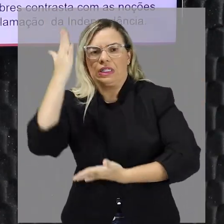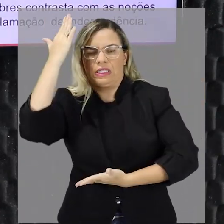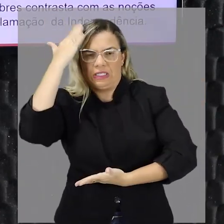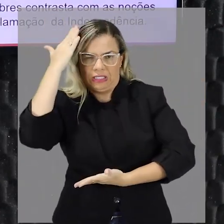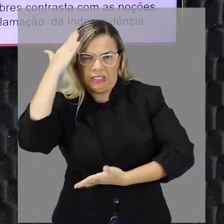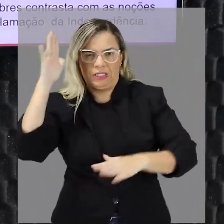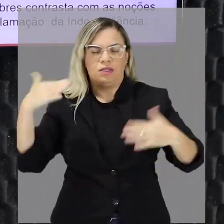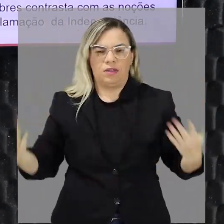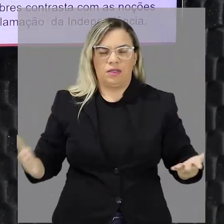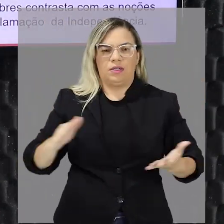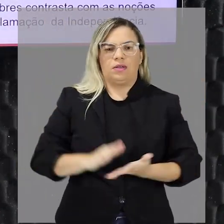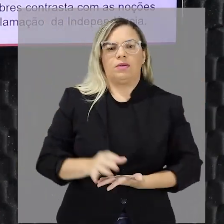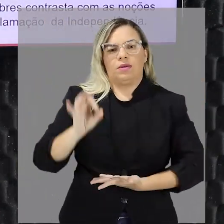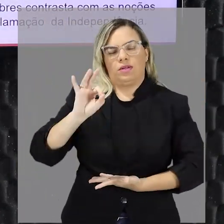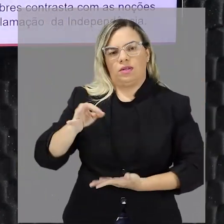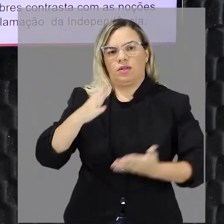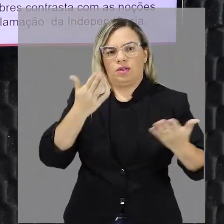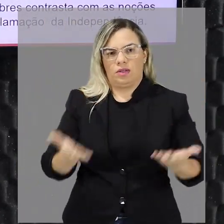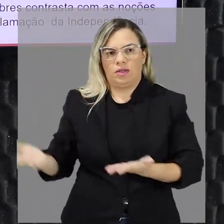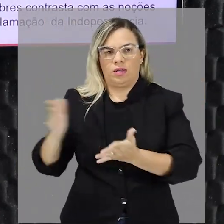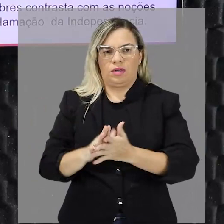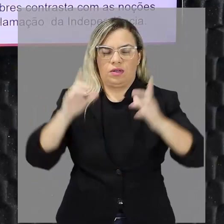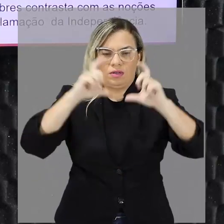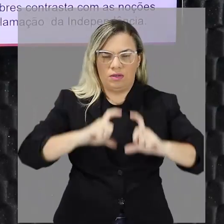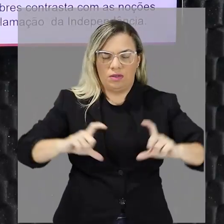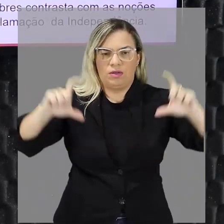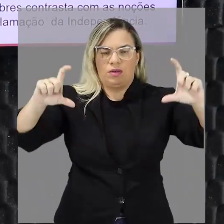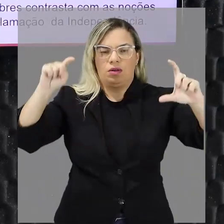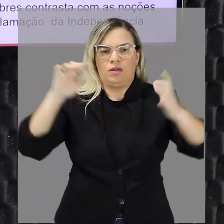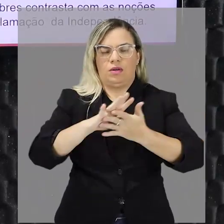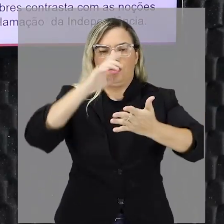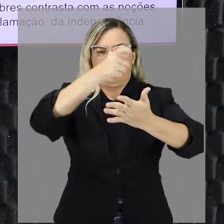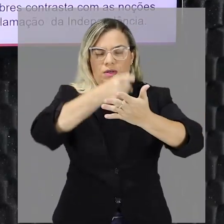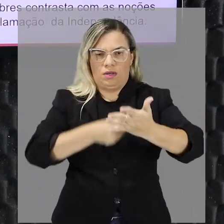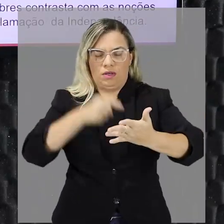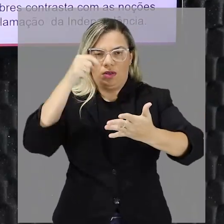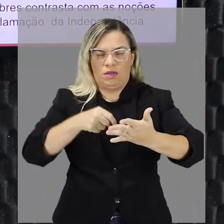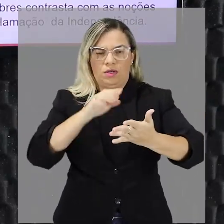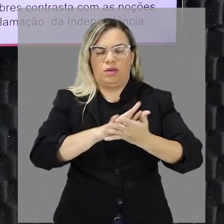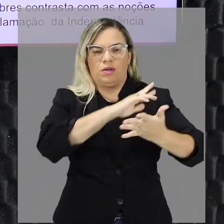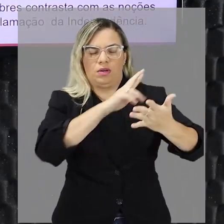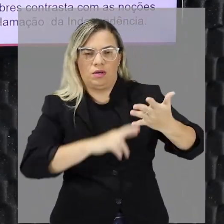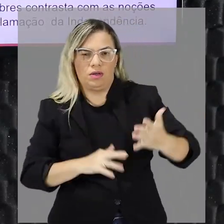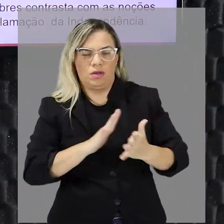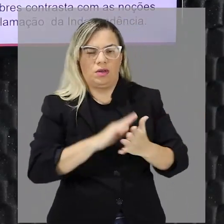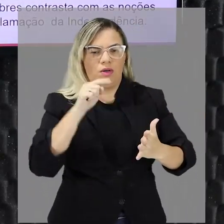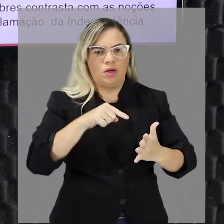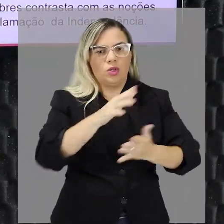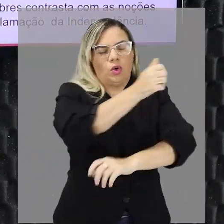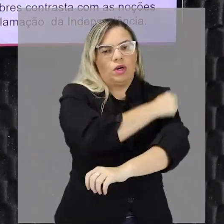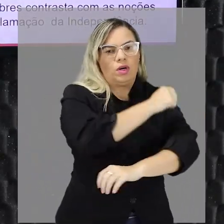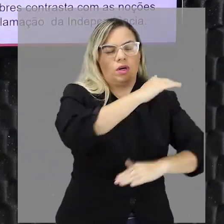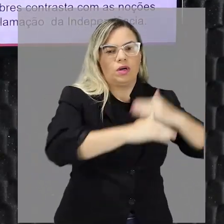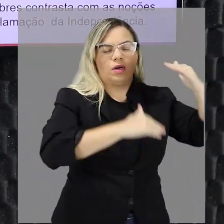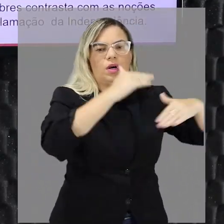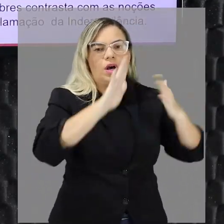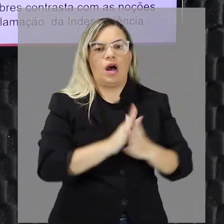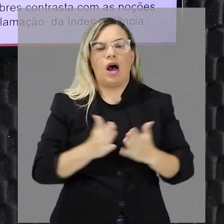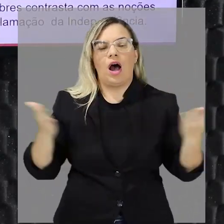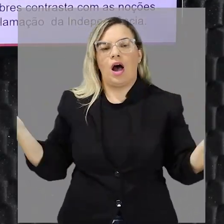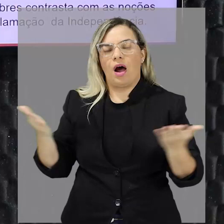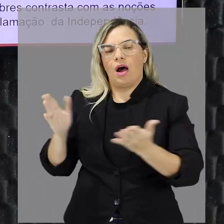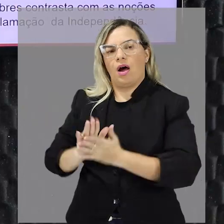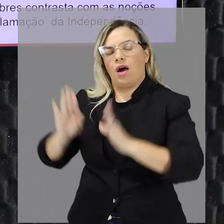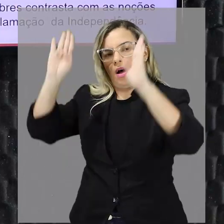compreender, tá certo? Então, esse aqui foi um trechinho do texto do Guilherme, do desenvolvimento, e agora vamos analisar